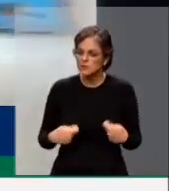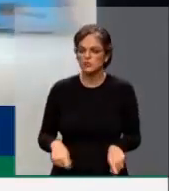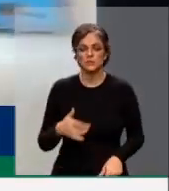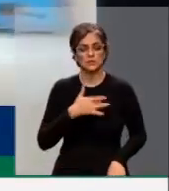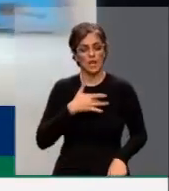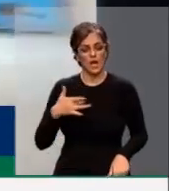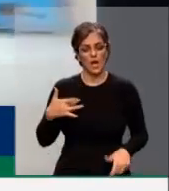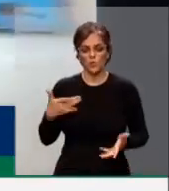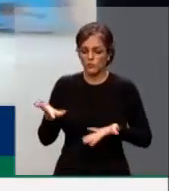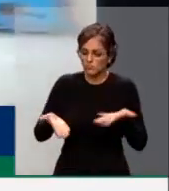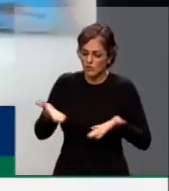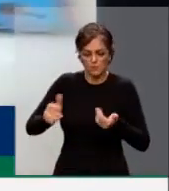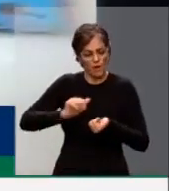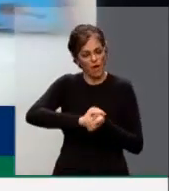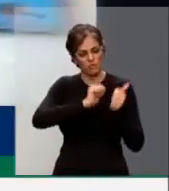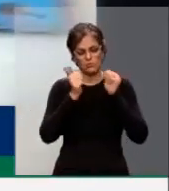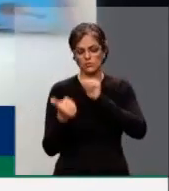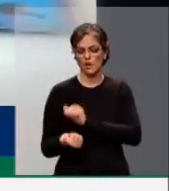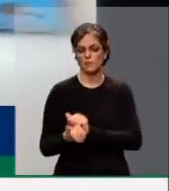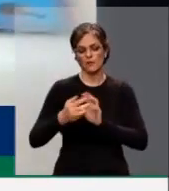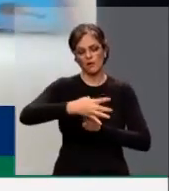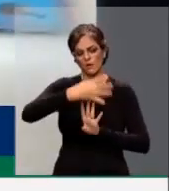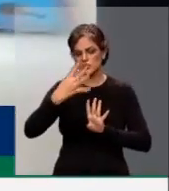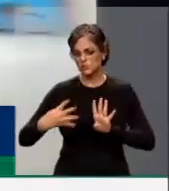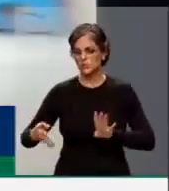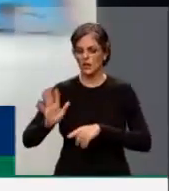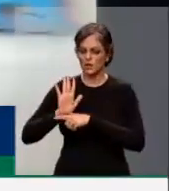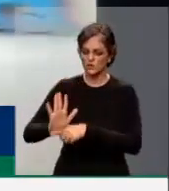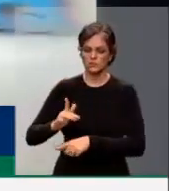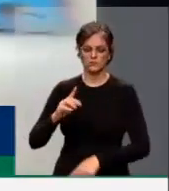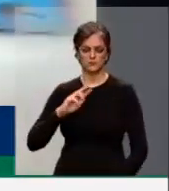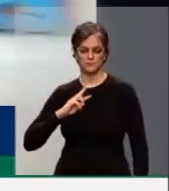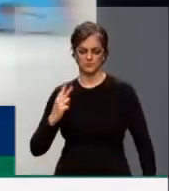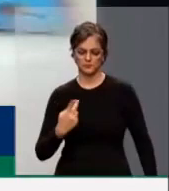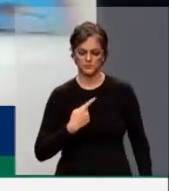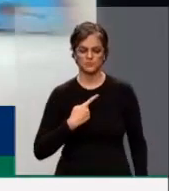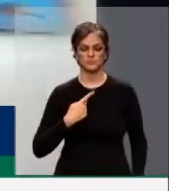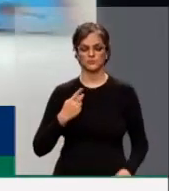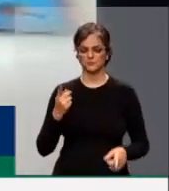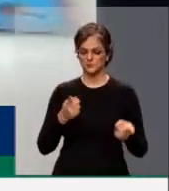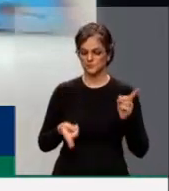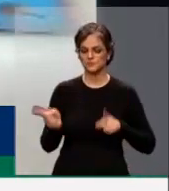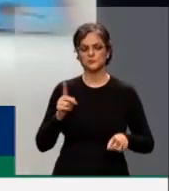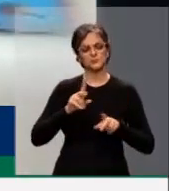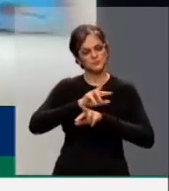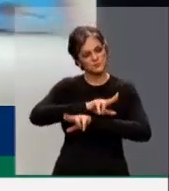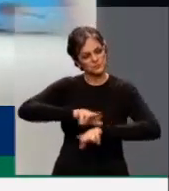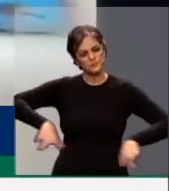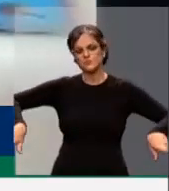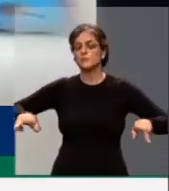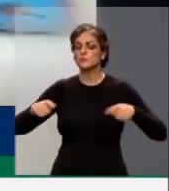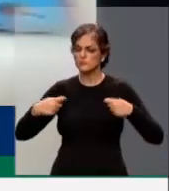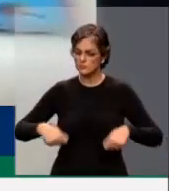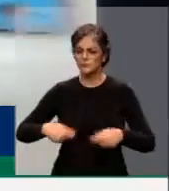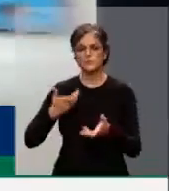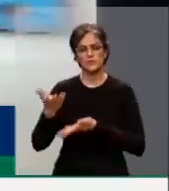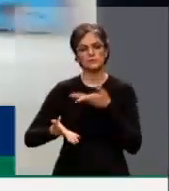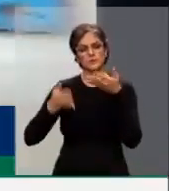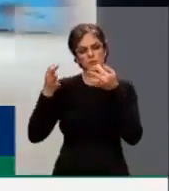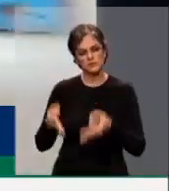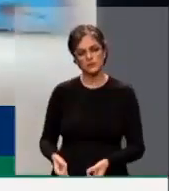para o atendimento às mulheres LGBT, as transexuais, as travestis, as